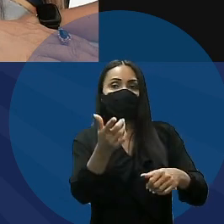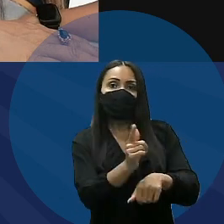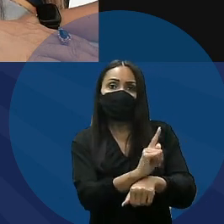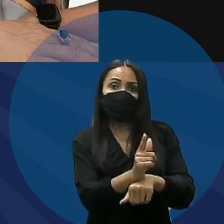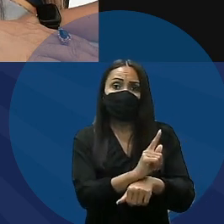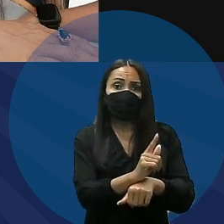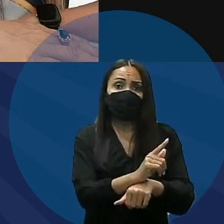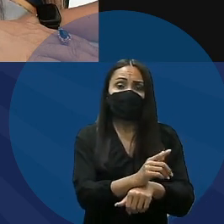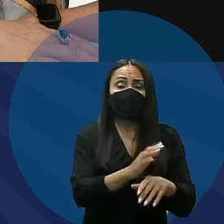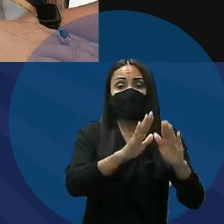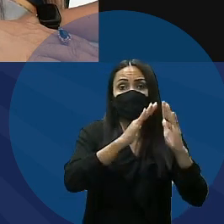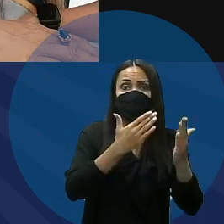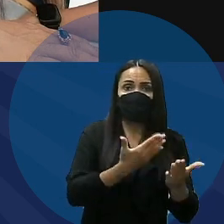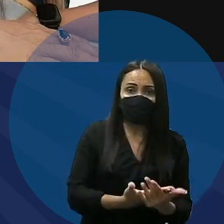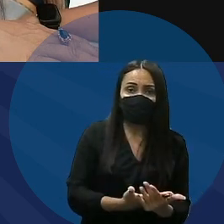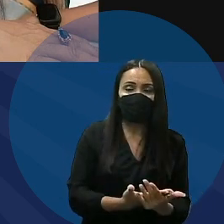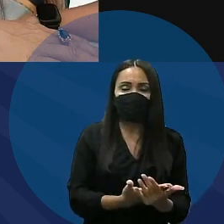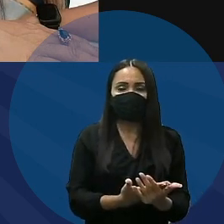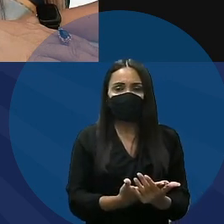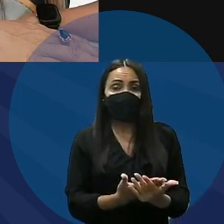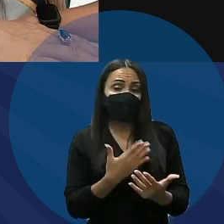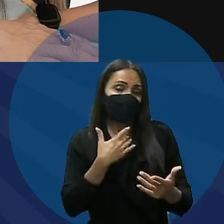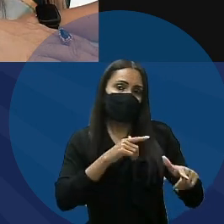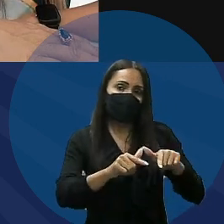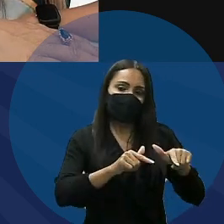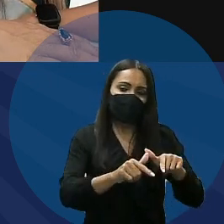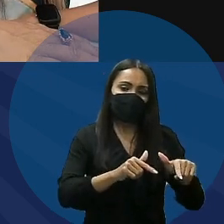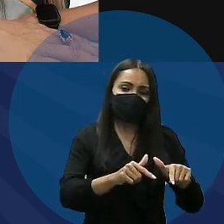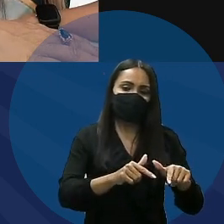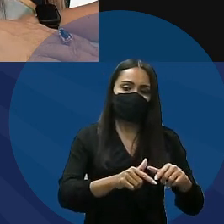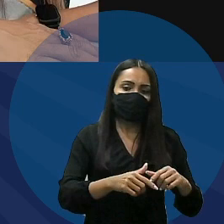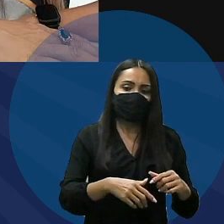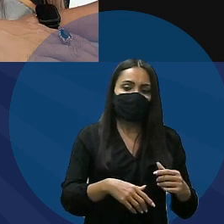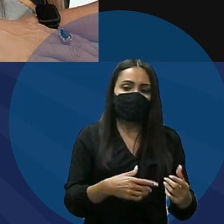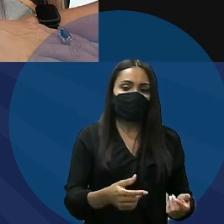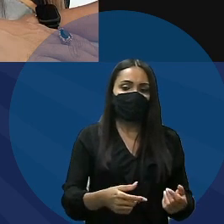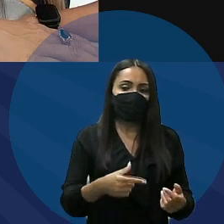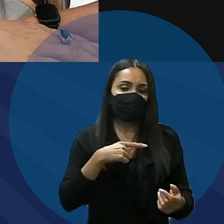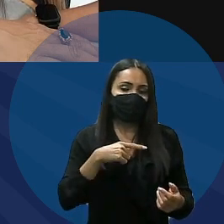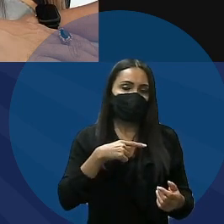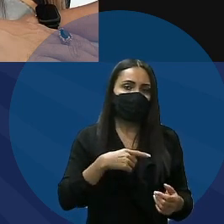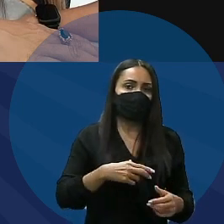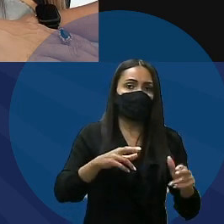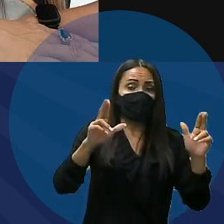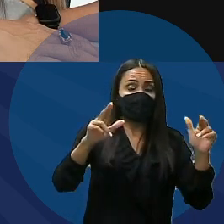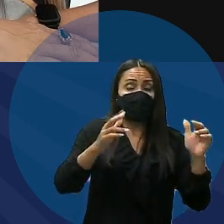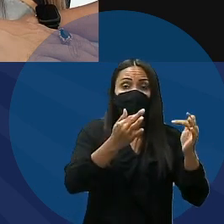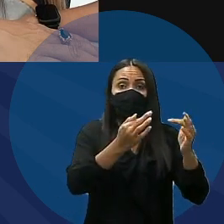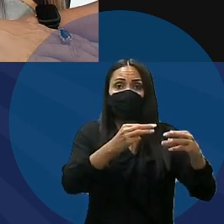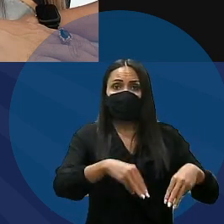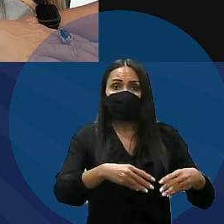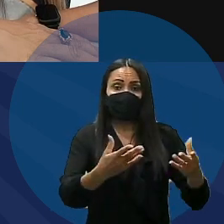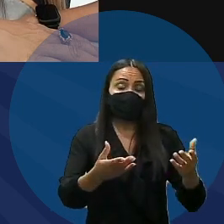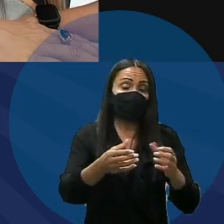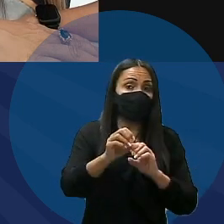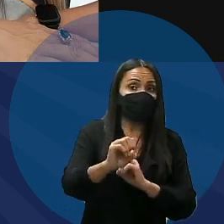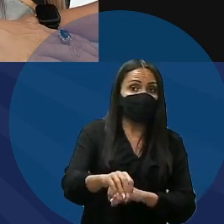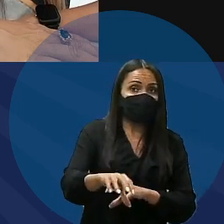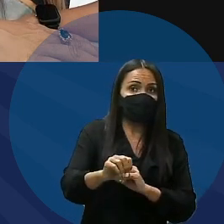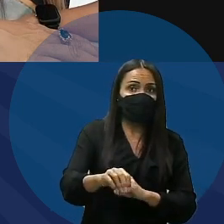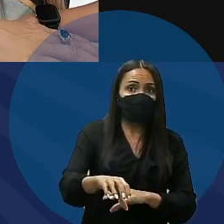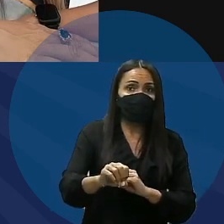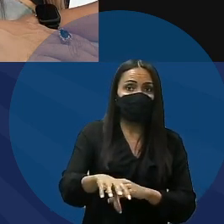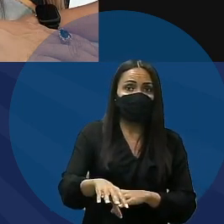escola, ao corpo docente da minha escola. E, como eu tenho um lema para mim, final é o seguinte: a educação é